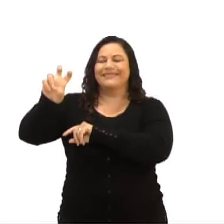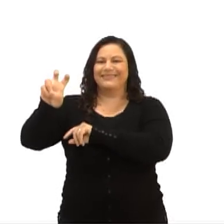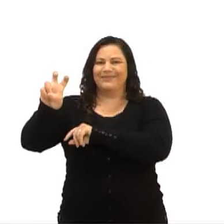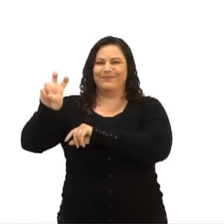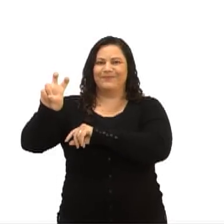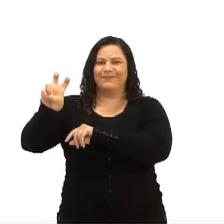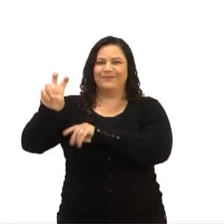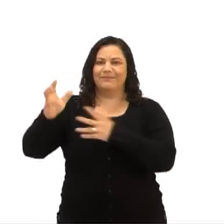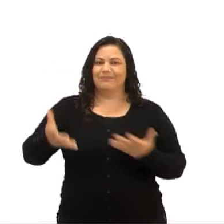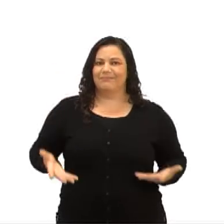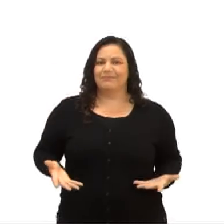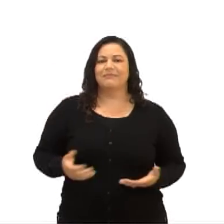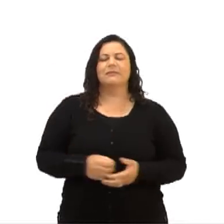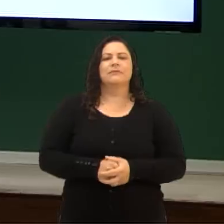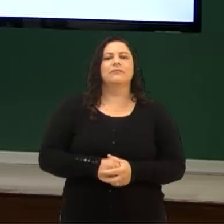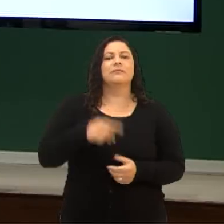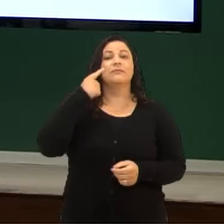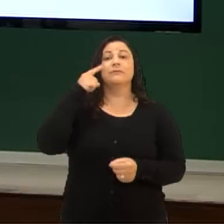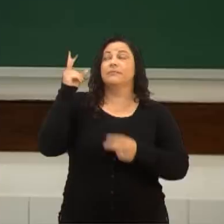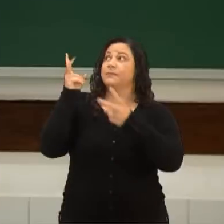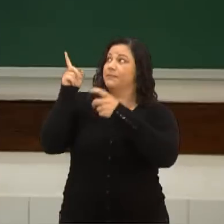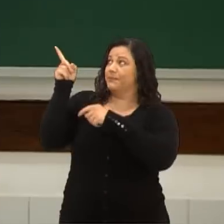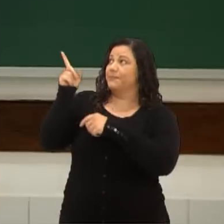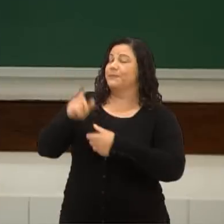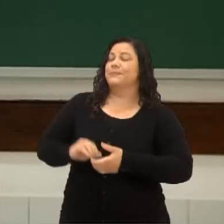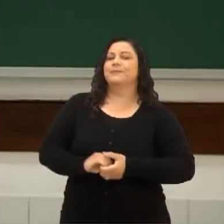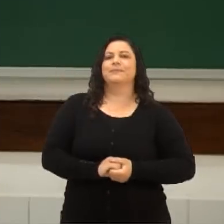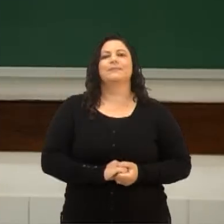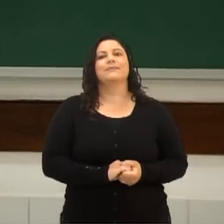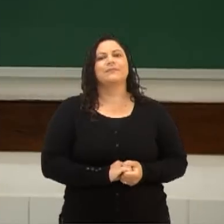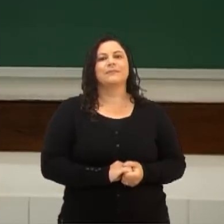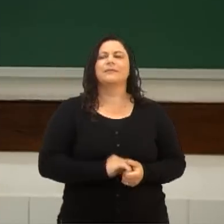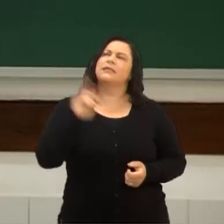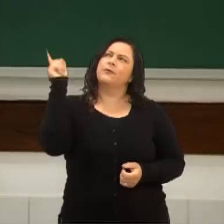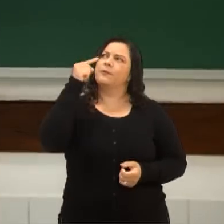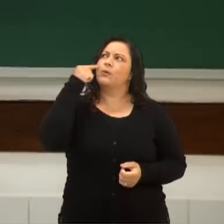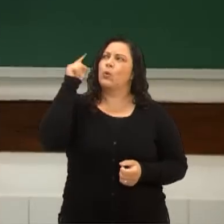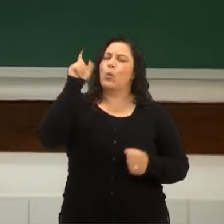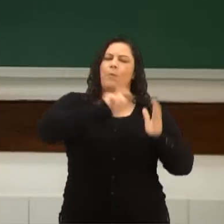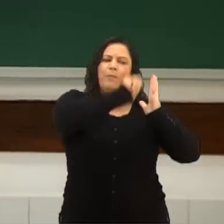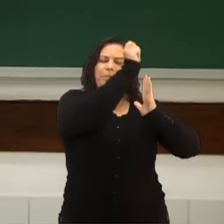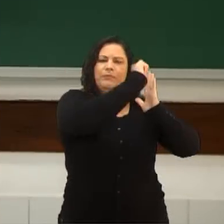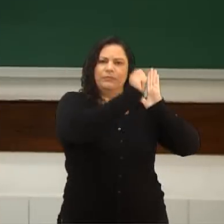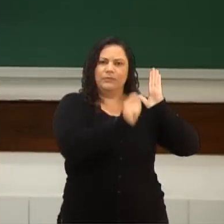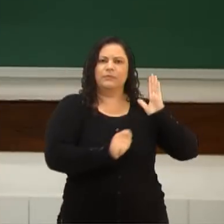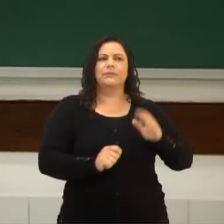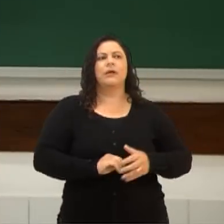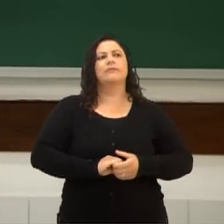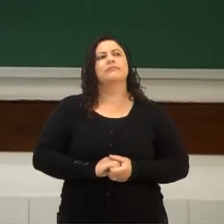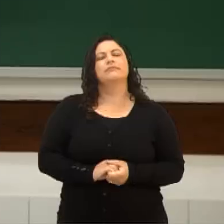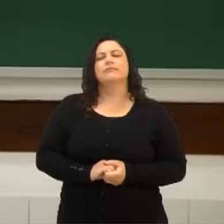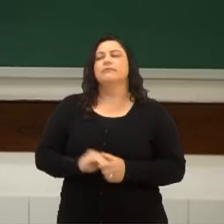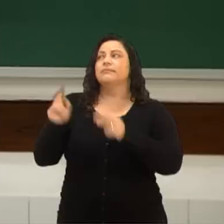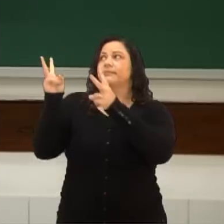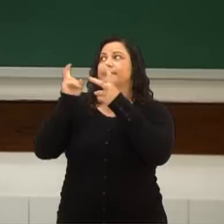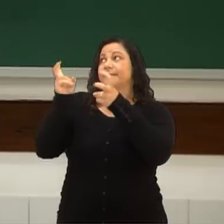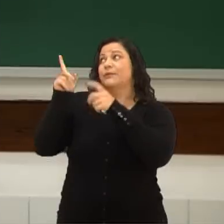certo? Vamos para o quadro? Sério, professor? Vamos para o quadro, vem cá, olha só. Veja isso